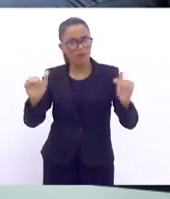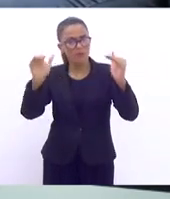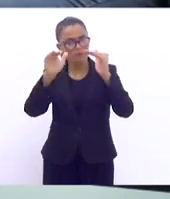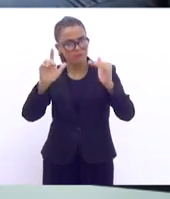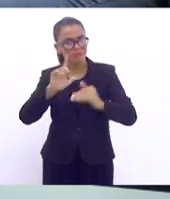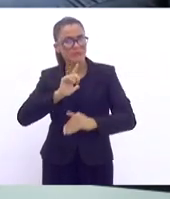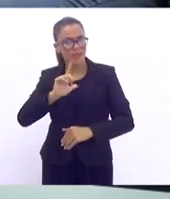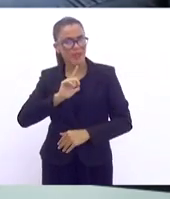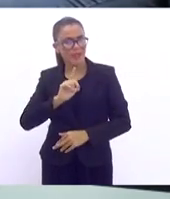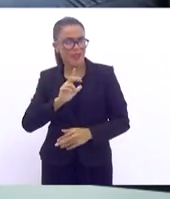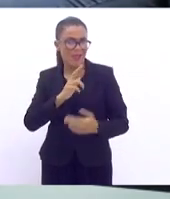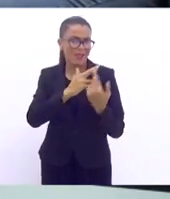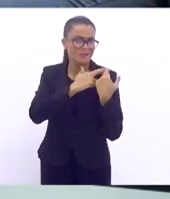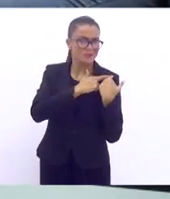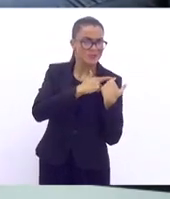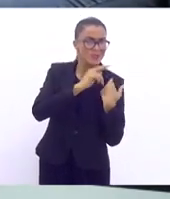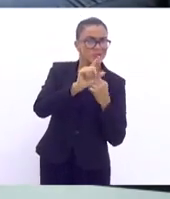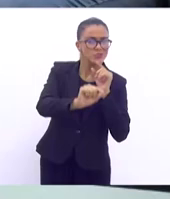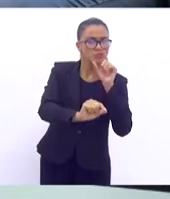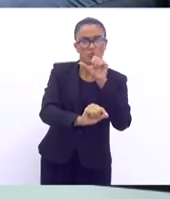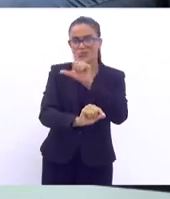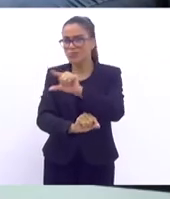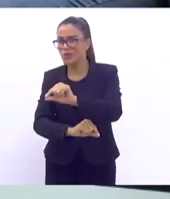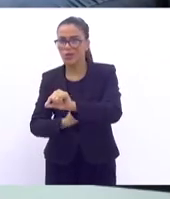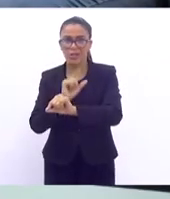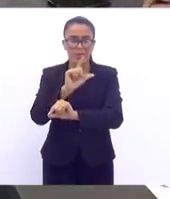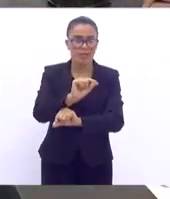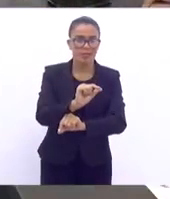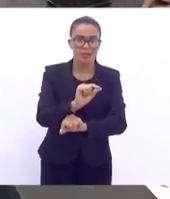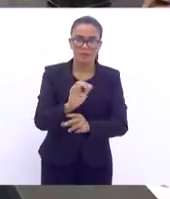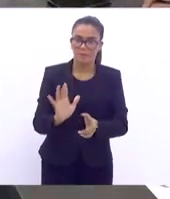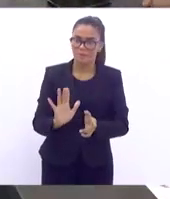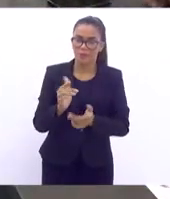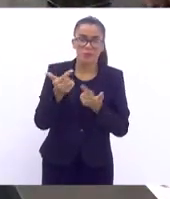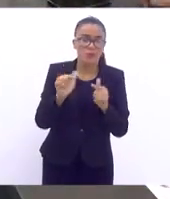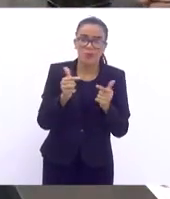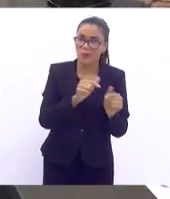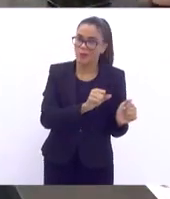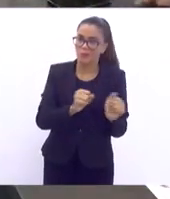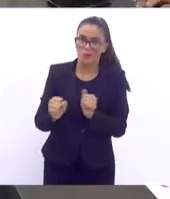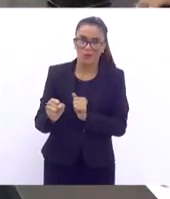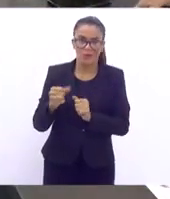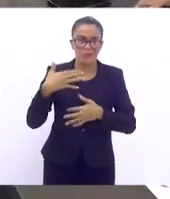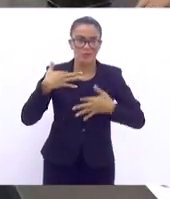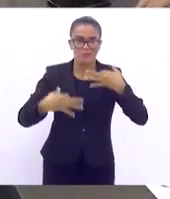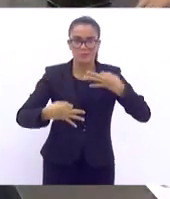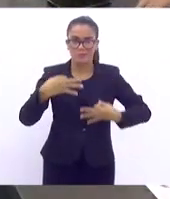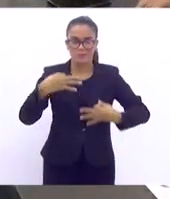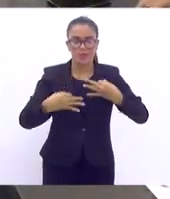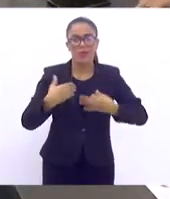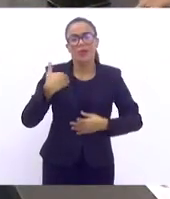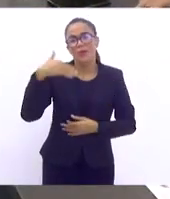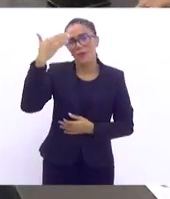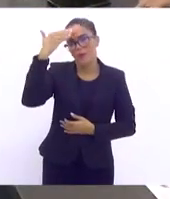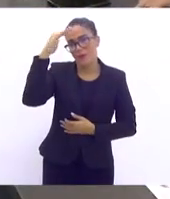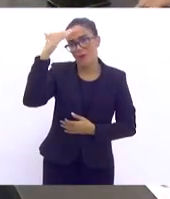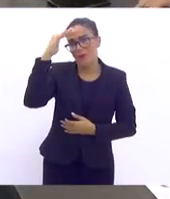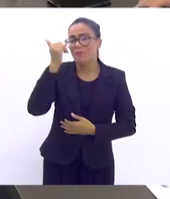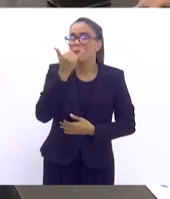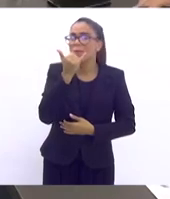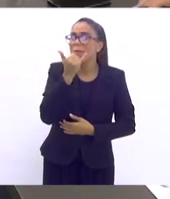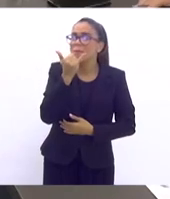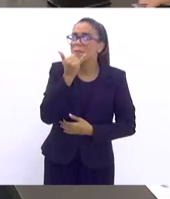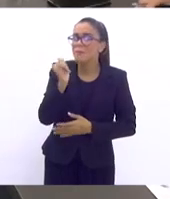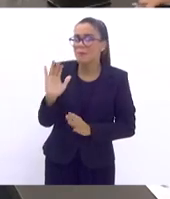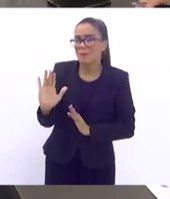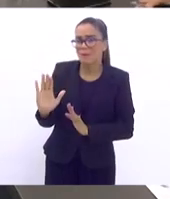de fazer uma escolha discricionário nenhum do presidente eu até entendo a preocupação a